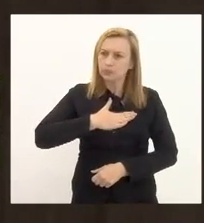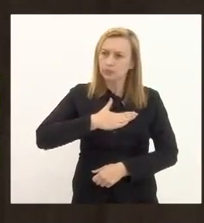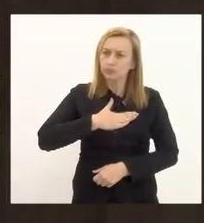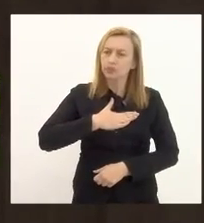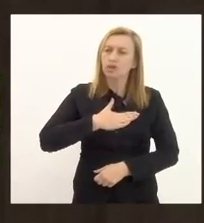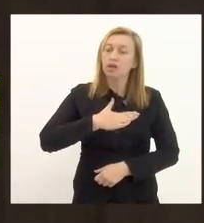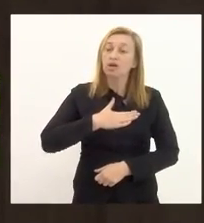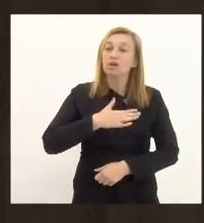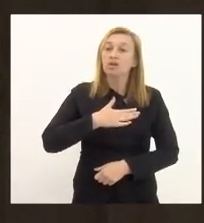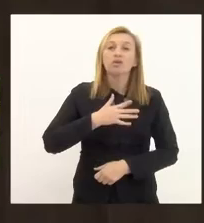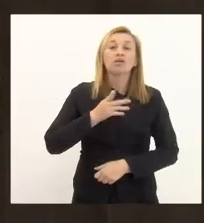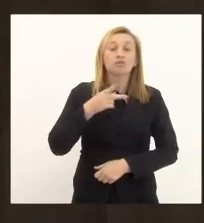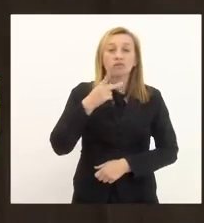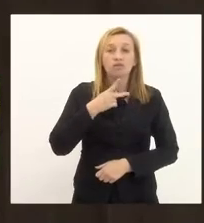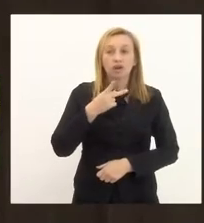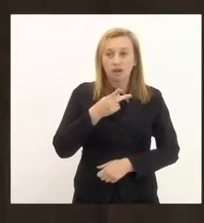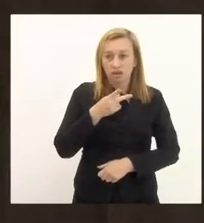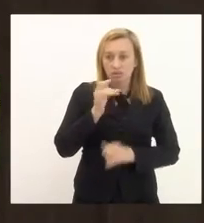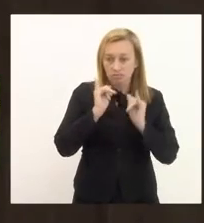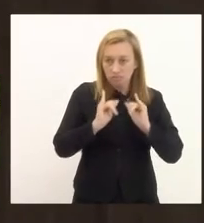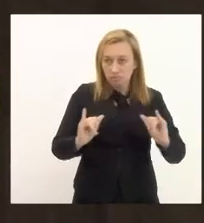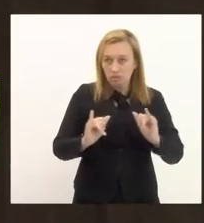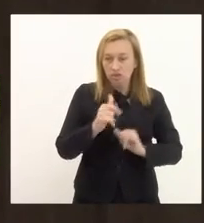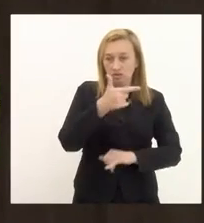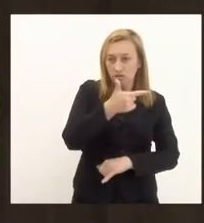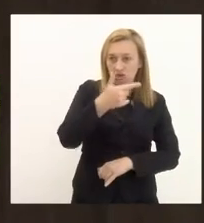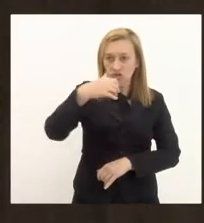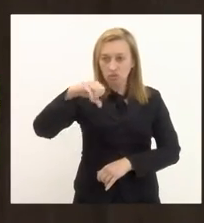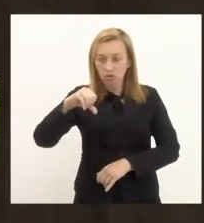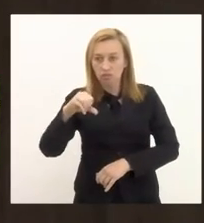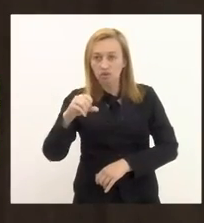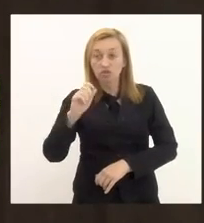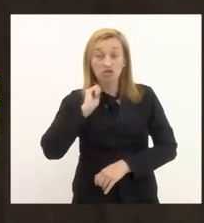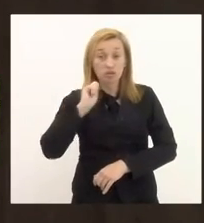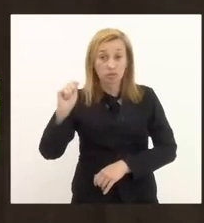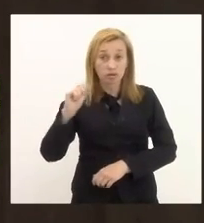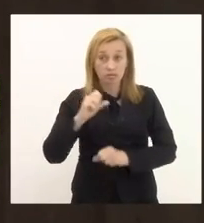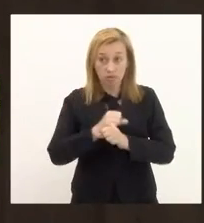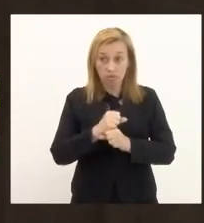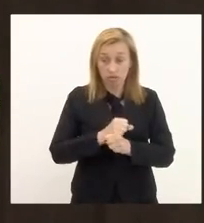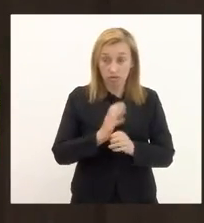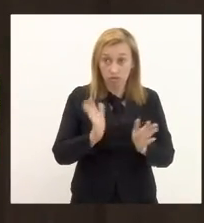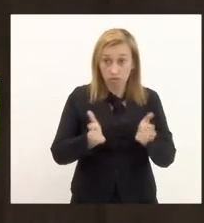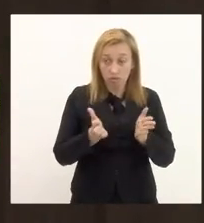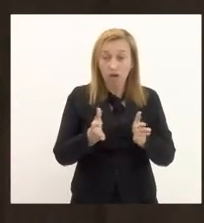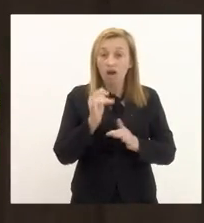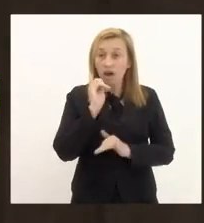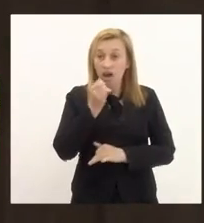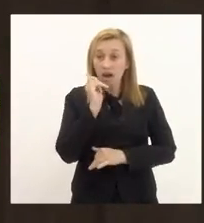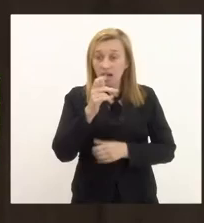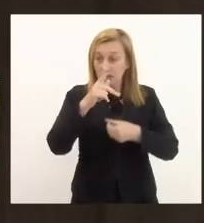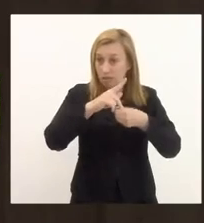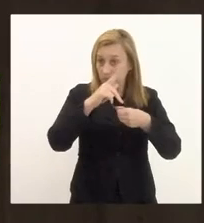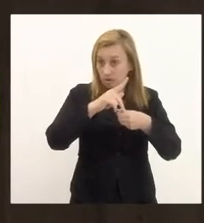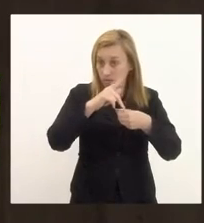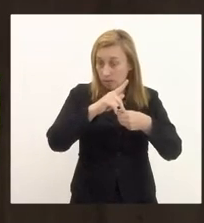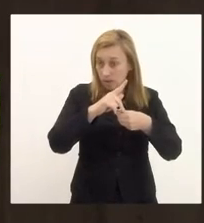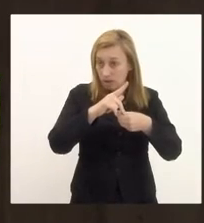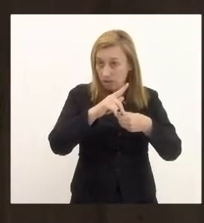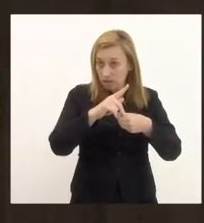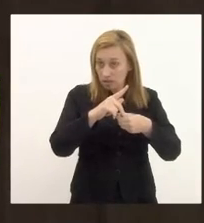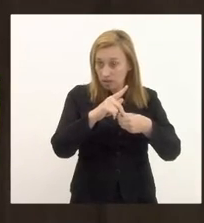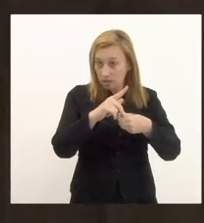é de citar uma notícia de Vinte e Nove de Abril deste ano O Que relato aqui a Petrobras liquidou